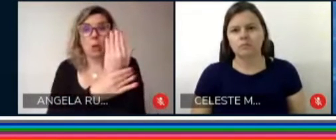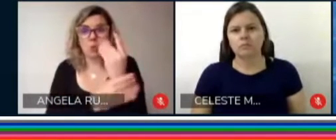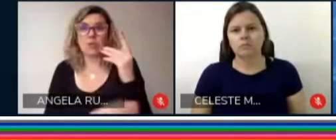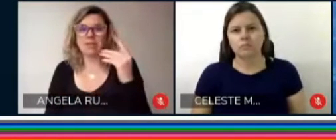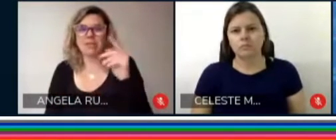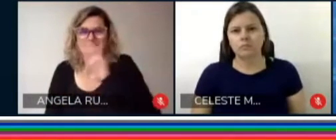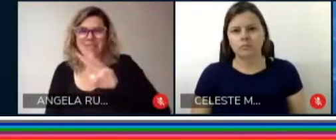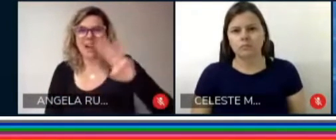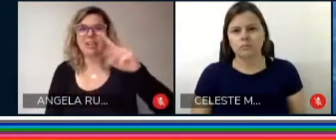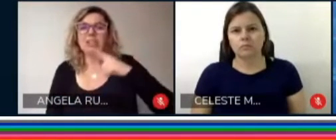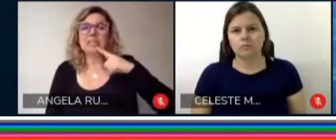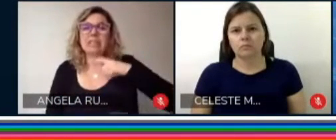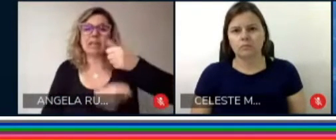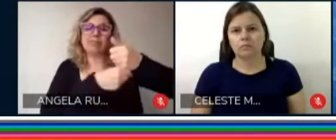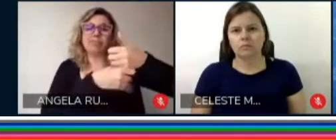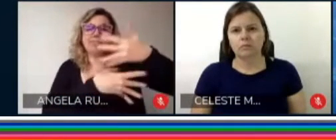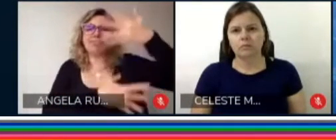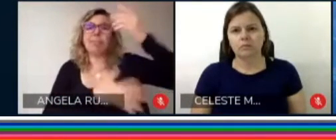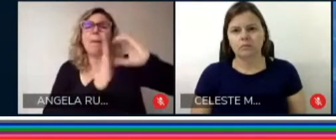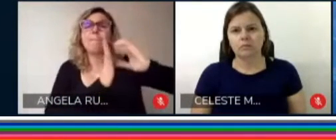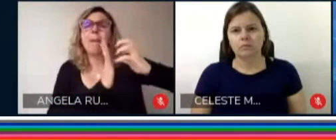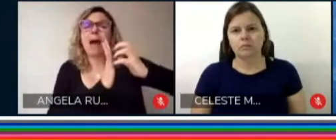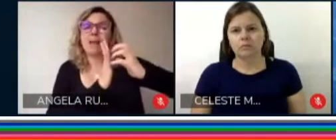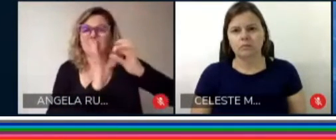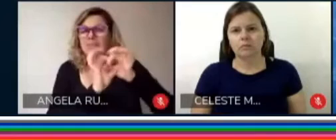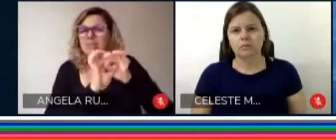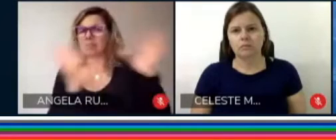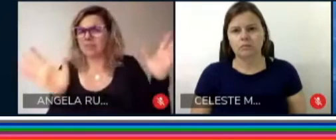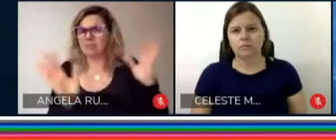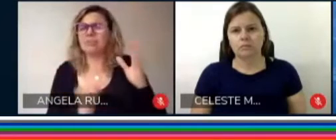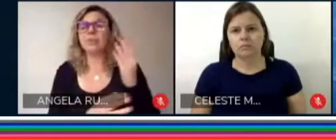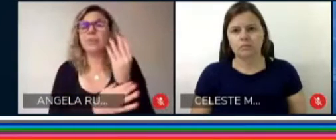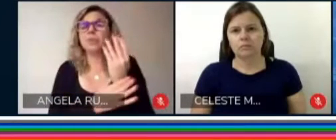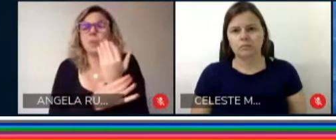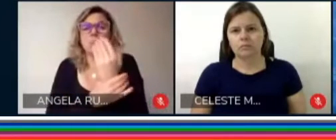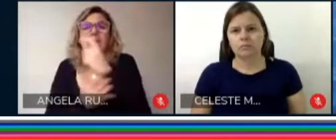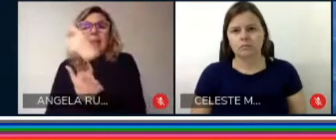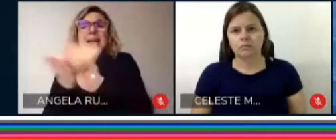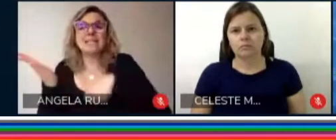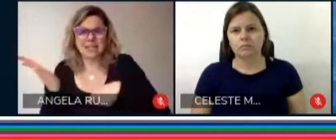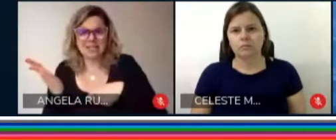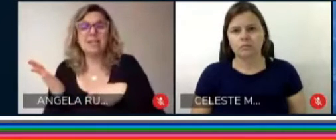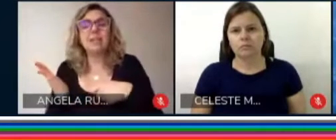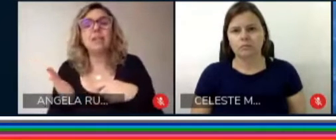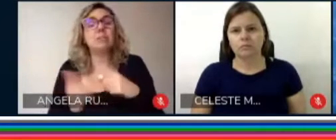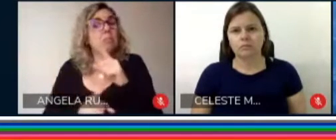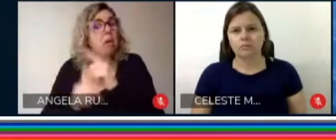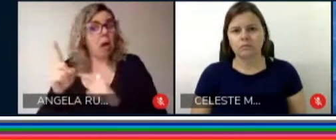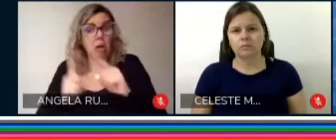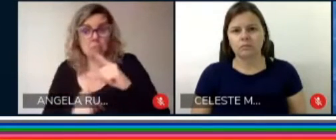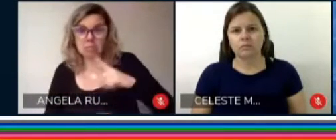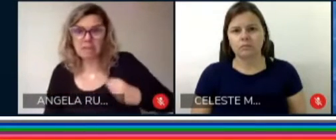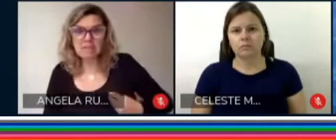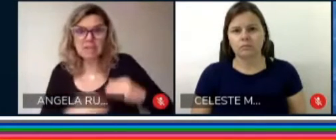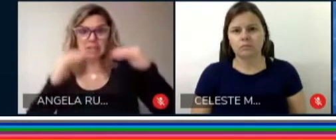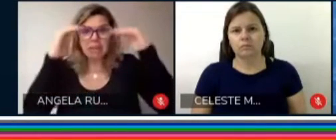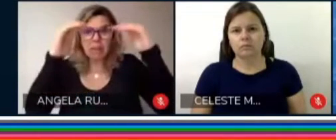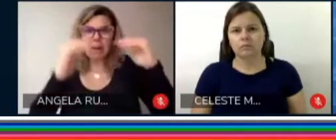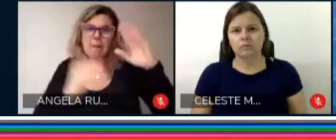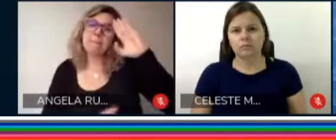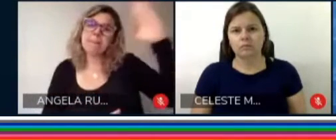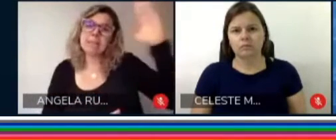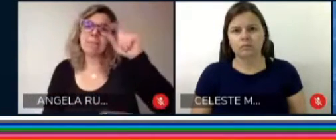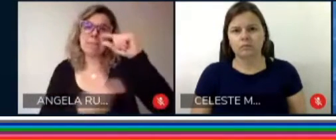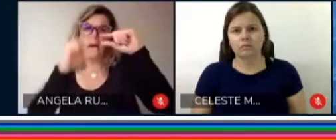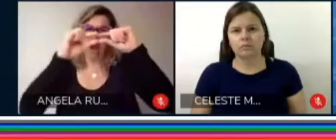lista de bases que a gente tem disponíveis na universidade, né? Algumas delas estão aqui, a principal